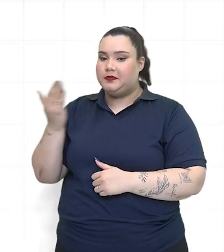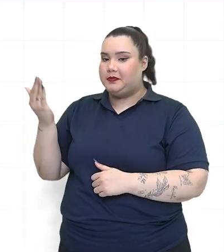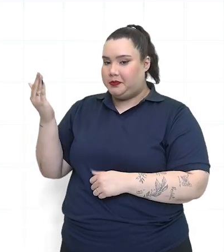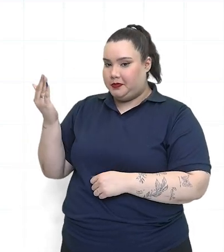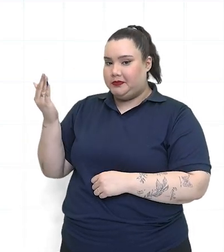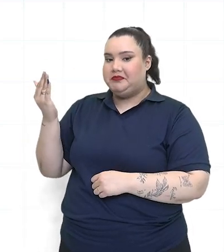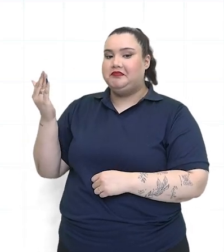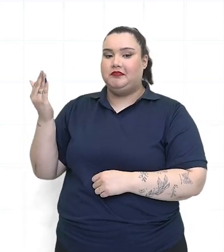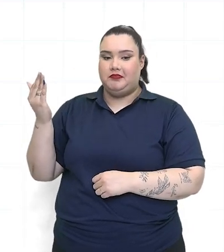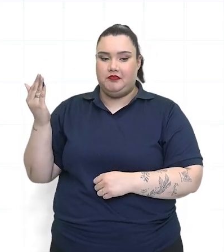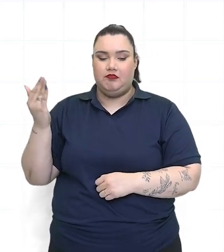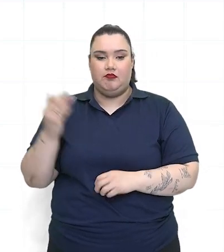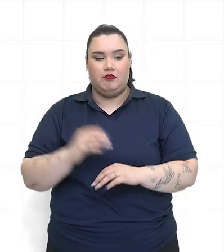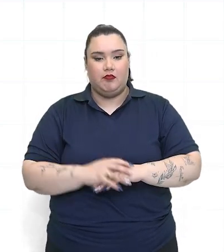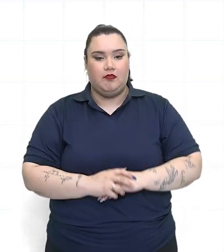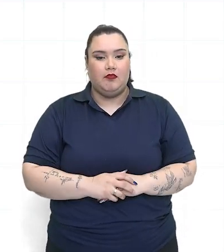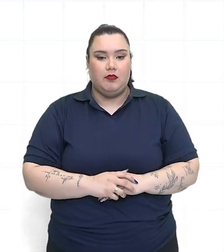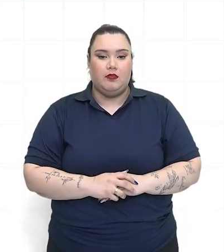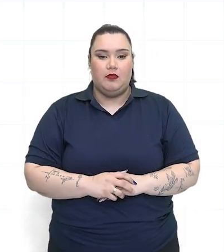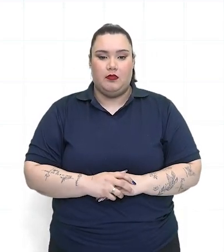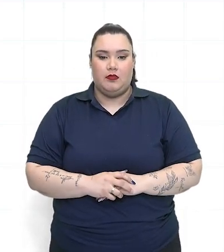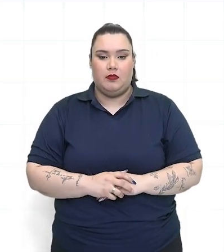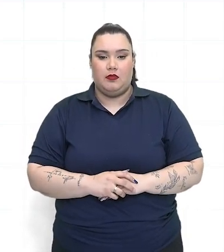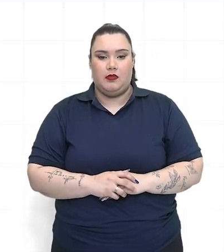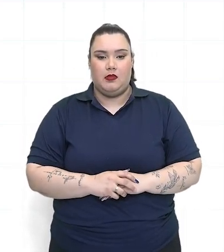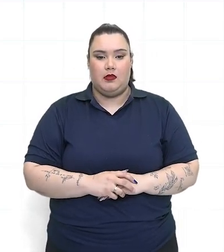está implícita aí. Veja,